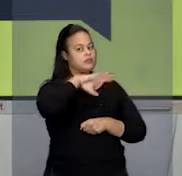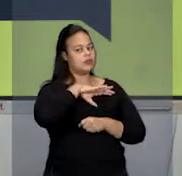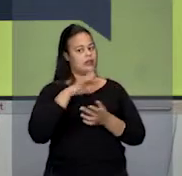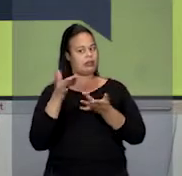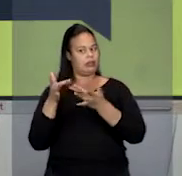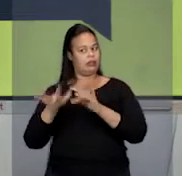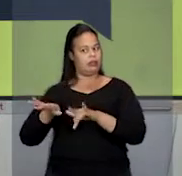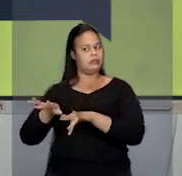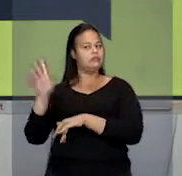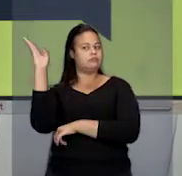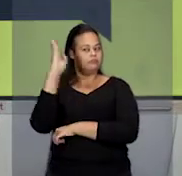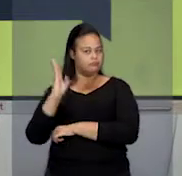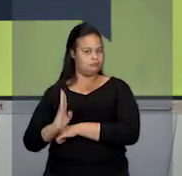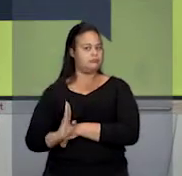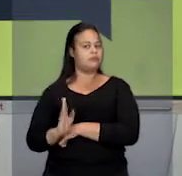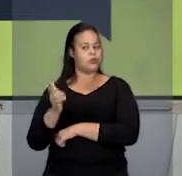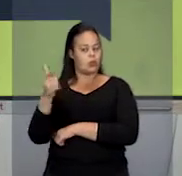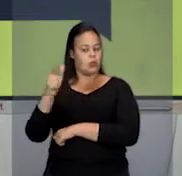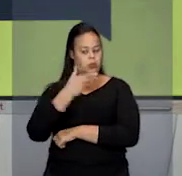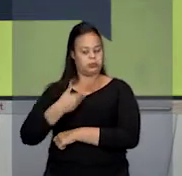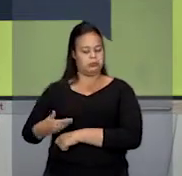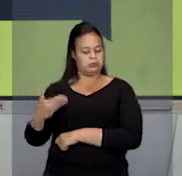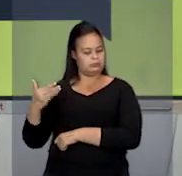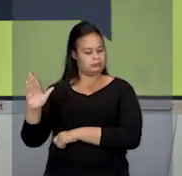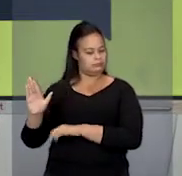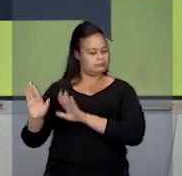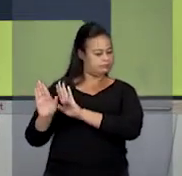Brasil, né, com outro governante.